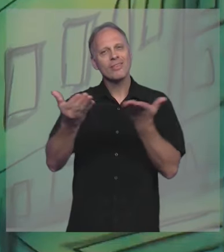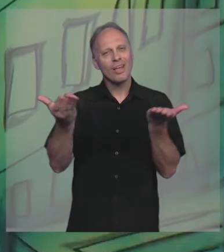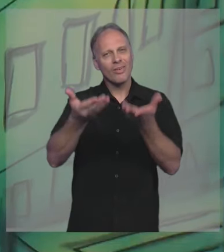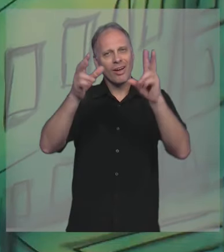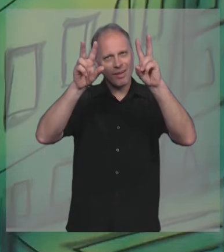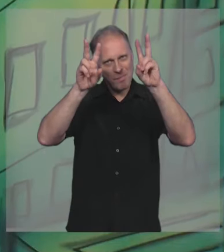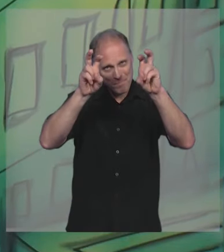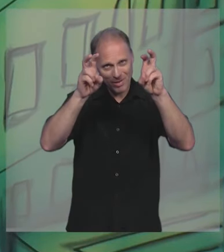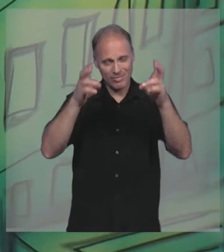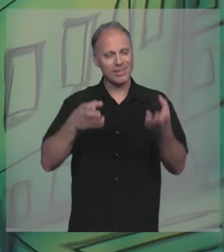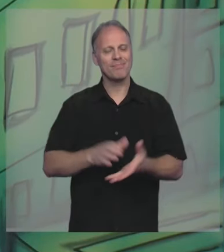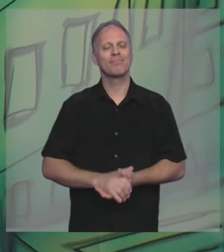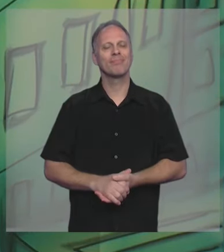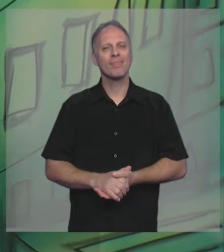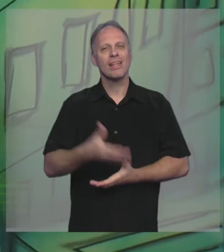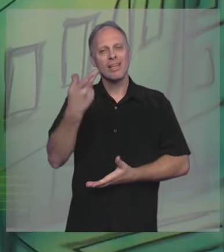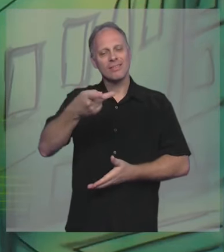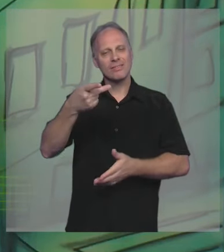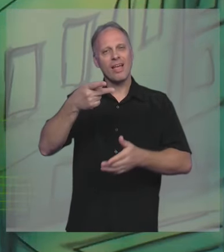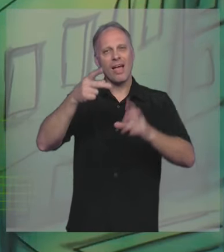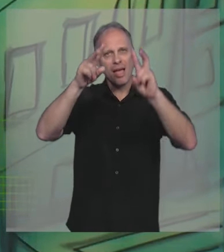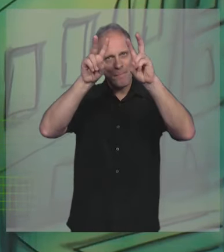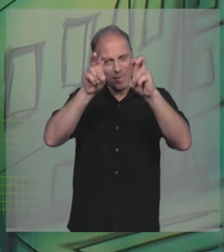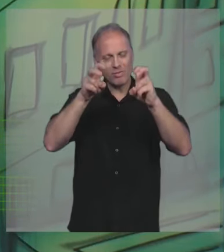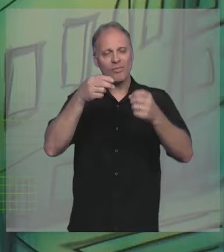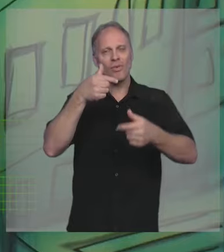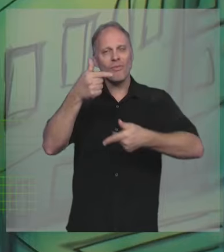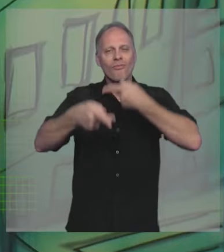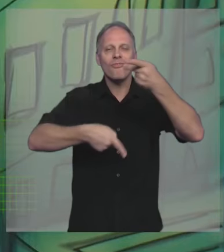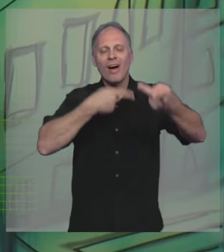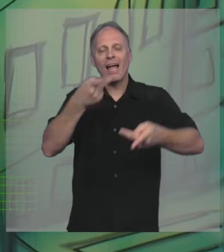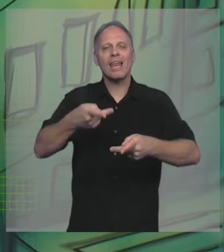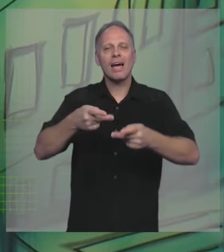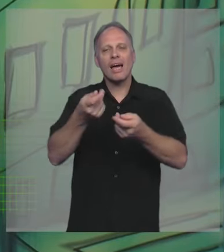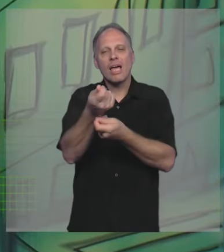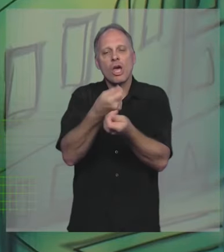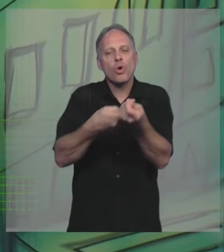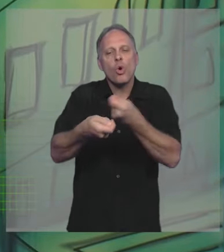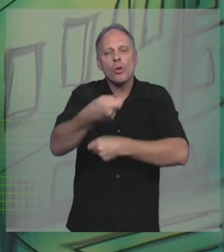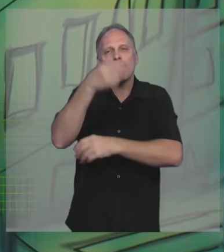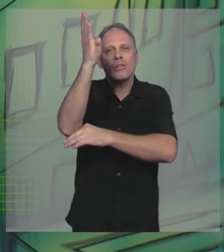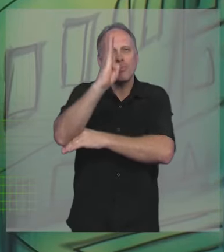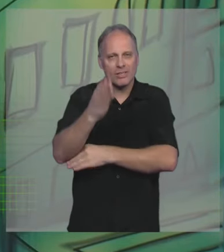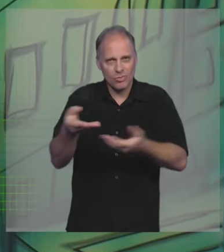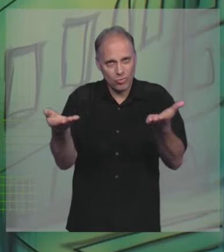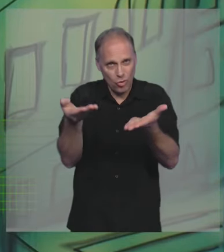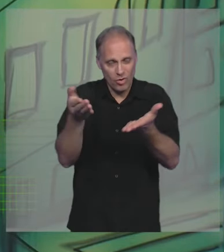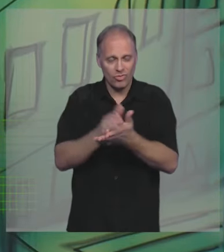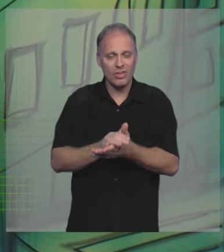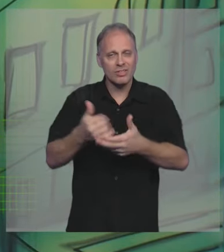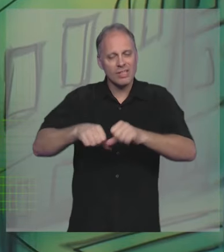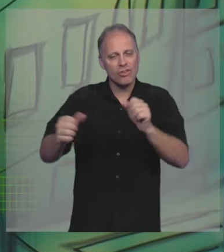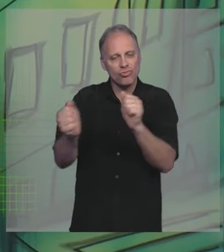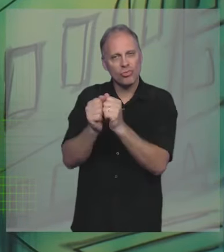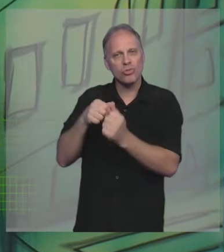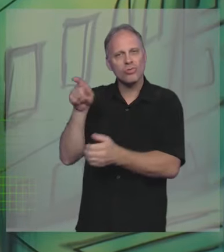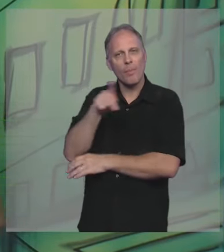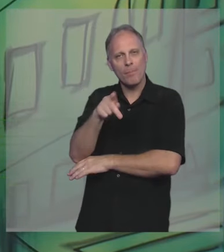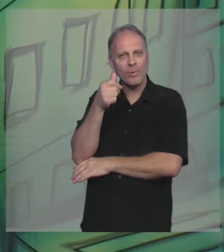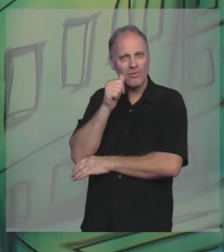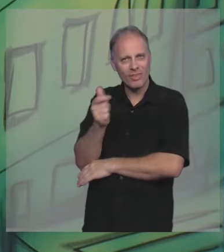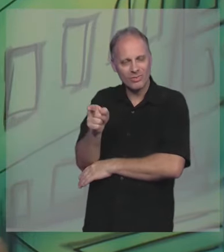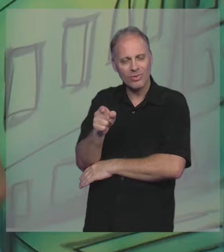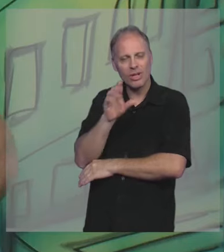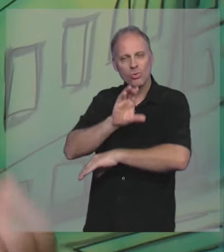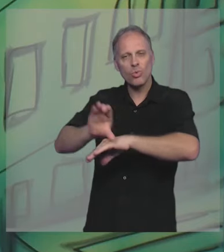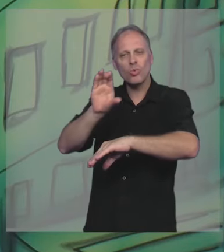Olá, começa agora o Em Pauta. Neste programa nós vamos tratar sobre a economia no Brasil atual. E está conosco a